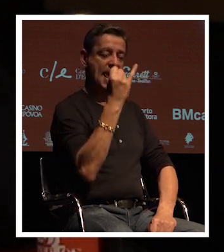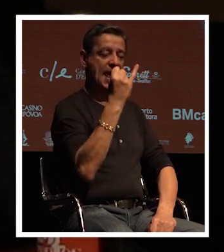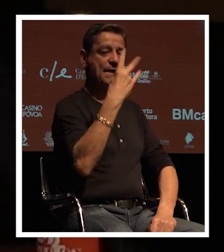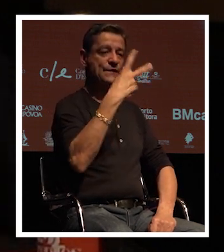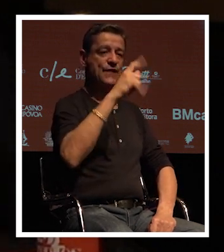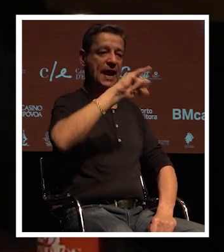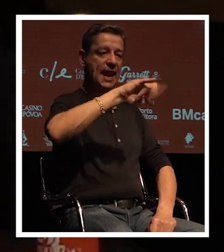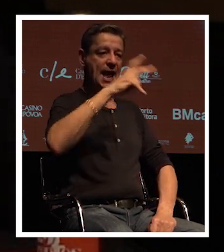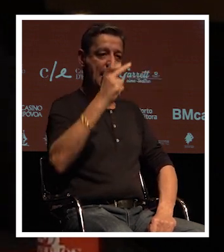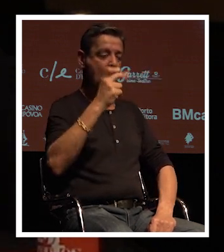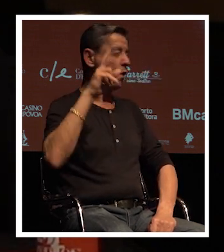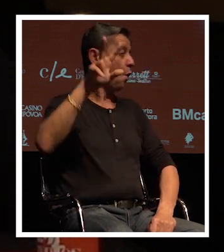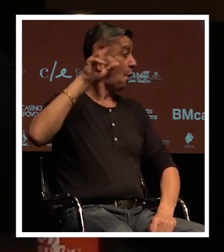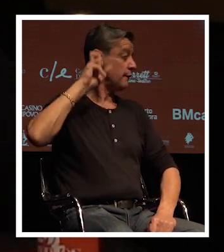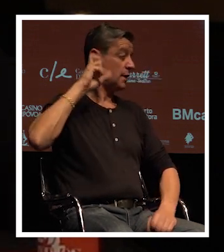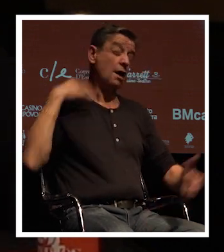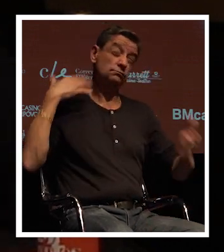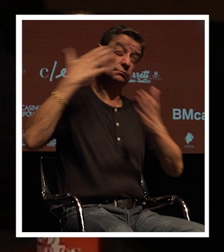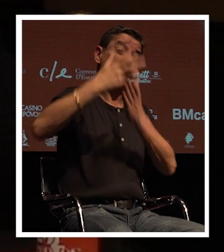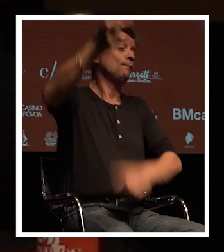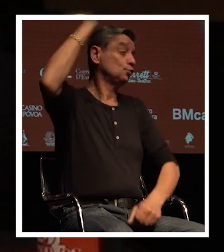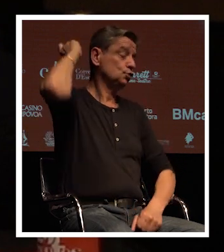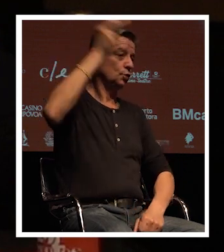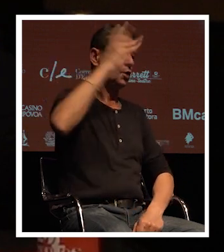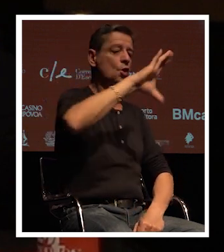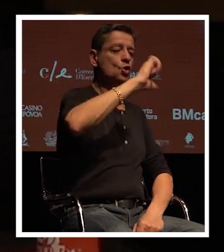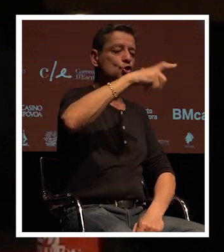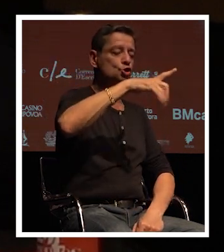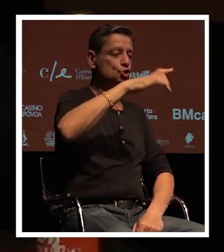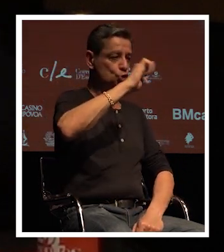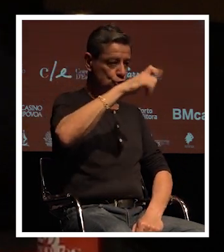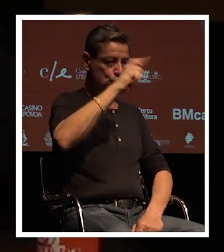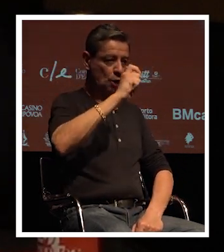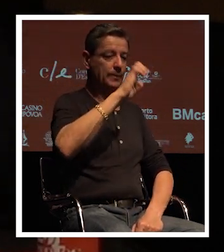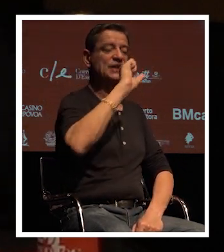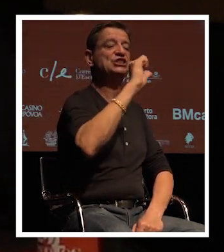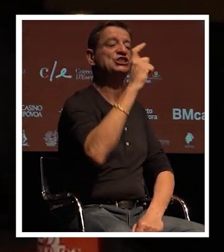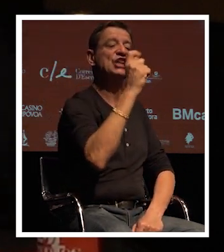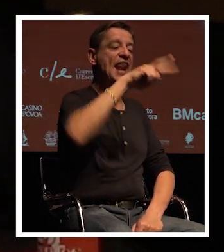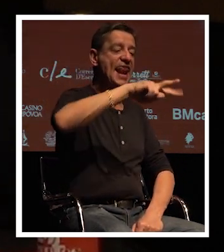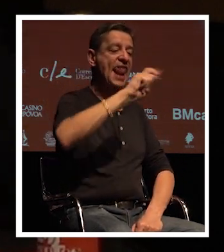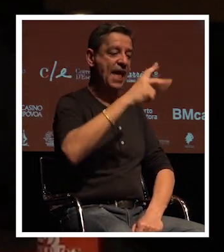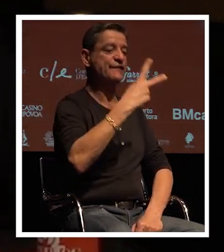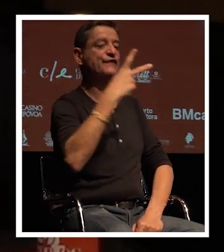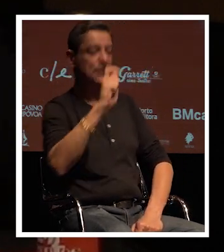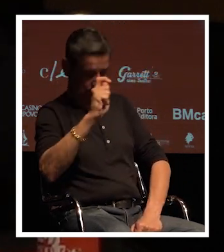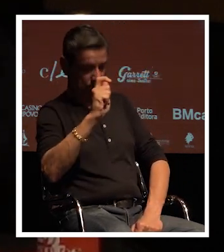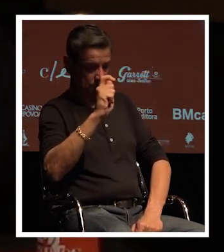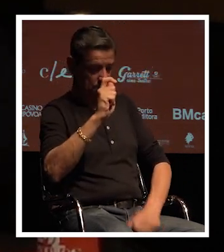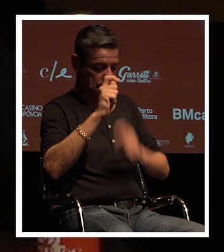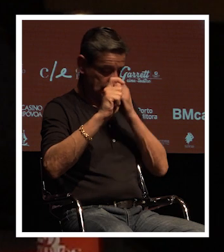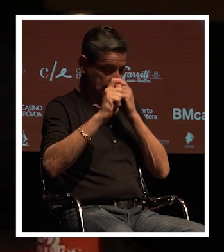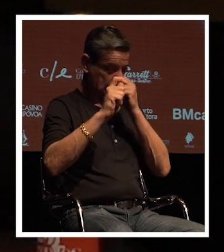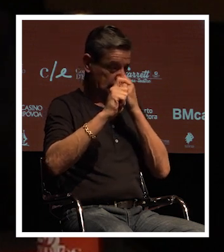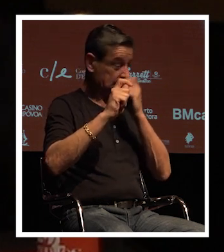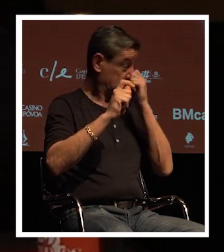primeira versão ouvia já há muitos anos ouvia através de Jorge constante Pereira em Geneve quando curiosamente ele é do